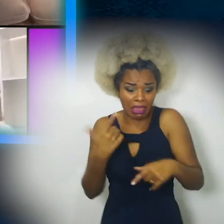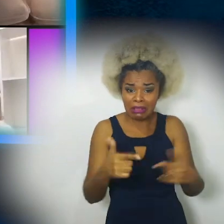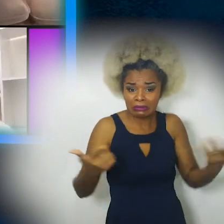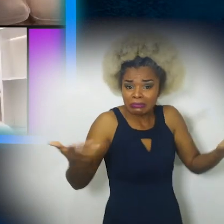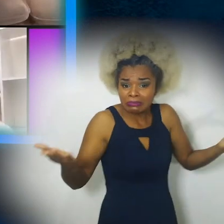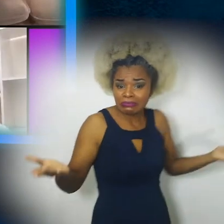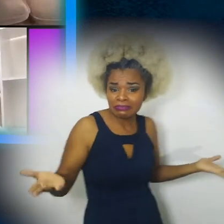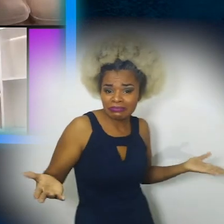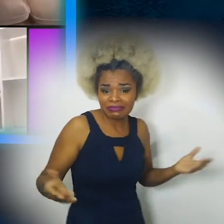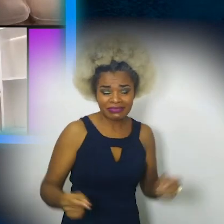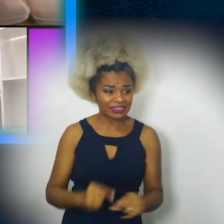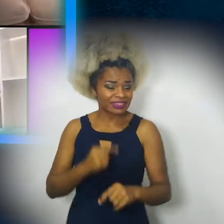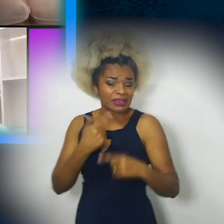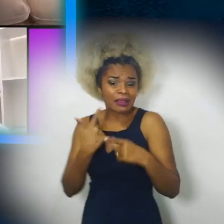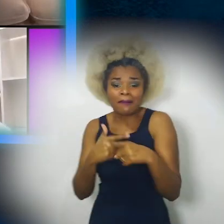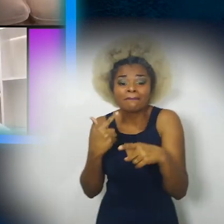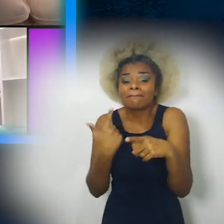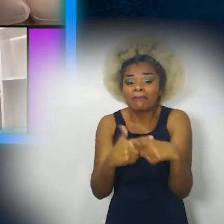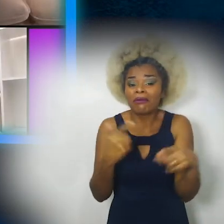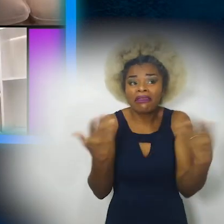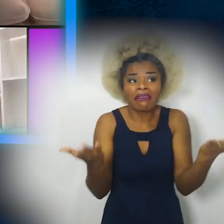tentar? Por que não